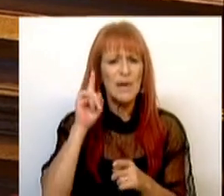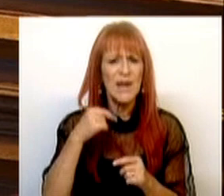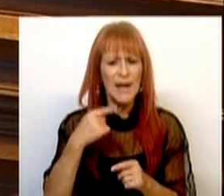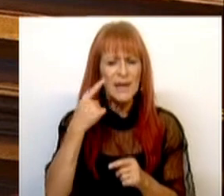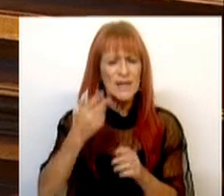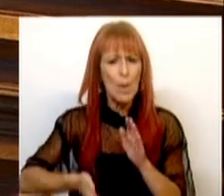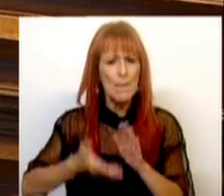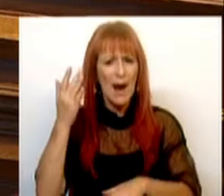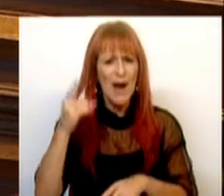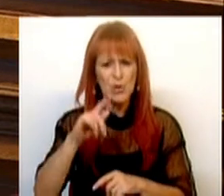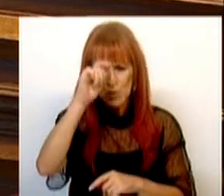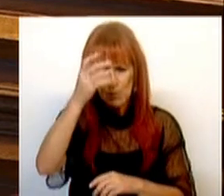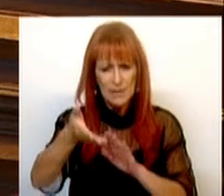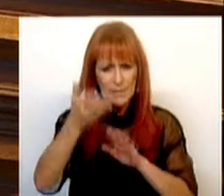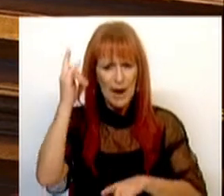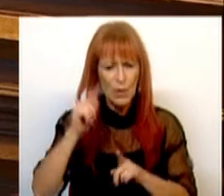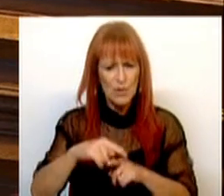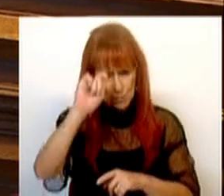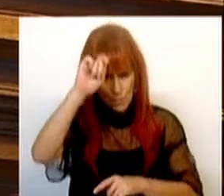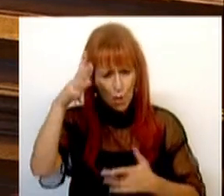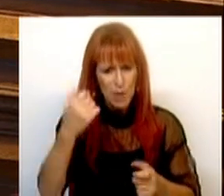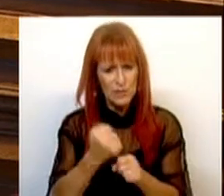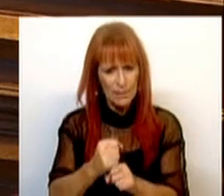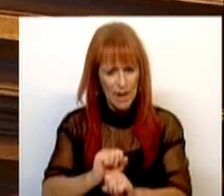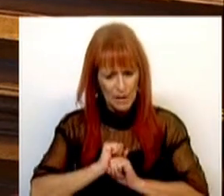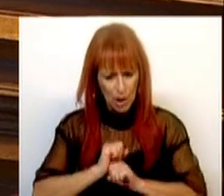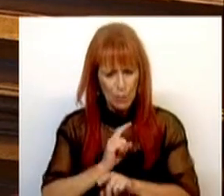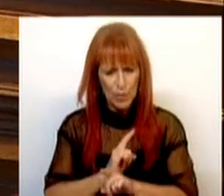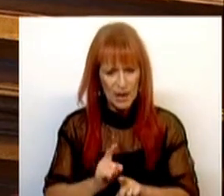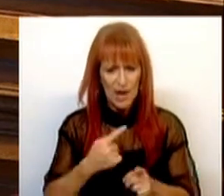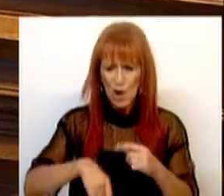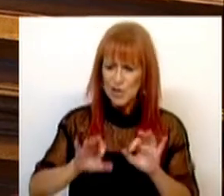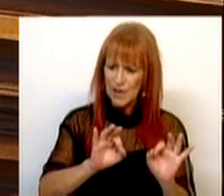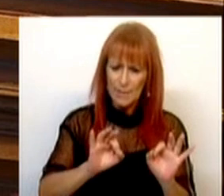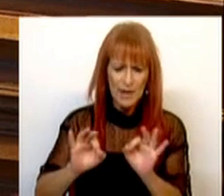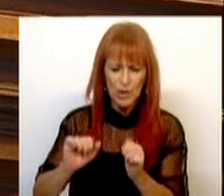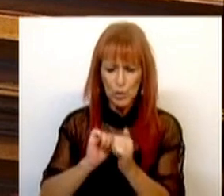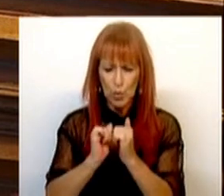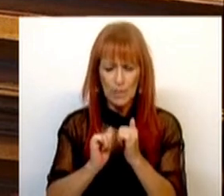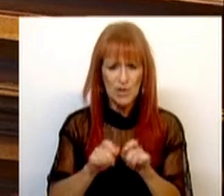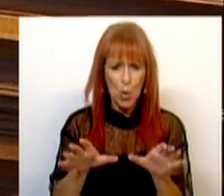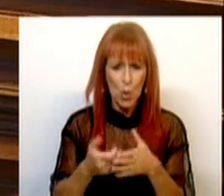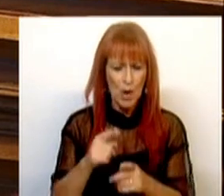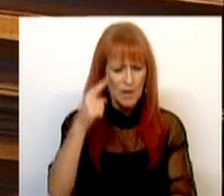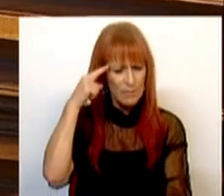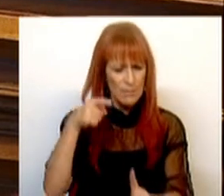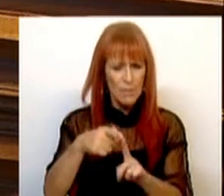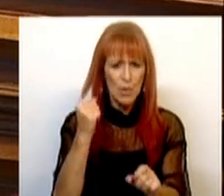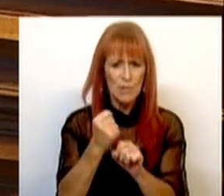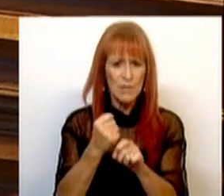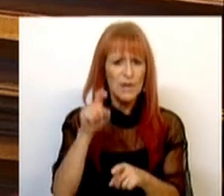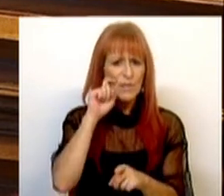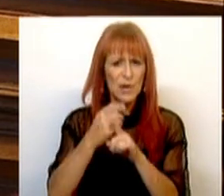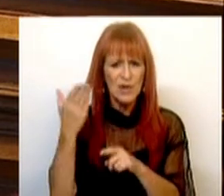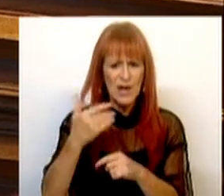maior atenção, o maior respeito e a maior consideração para o nosso trabalho. Porque é assim que tratamos todos os documentos de um órgão que tem por missão defender os direitos